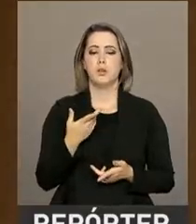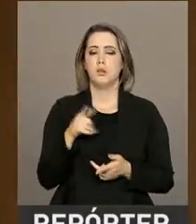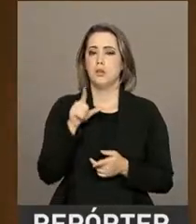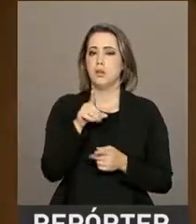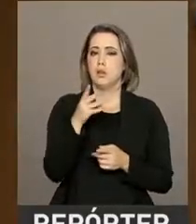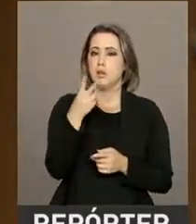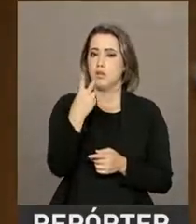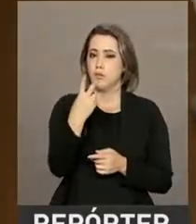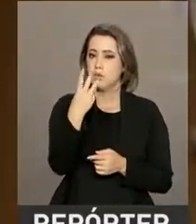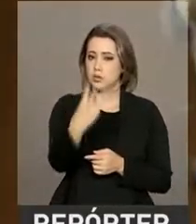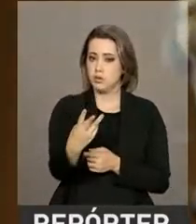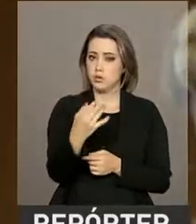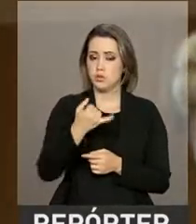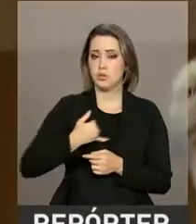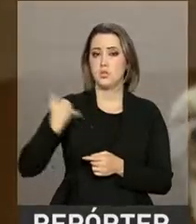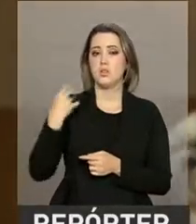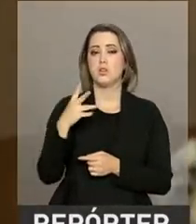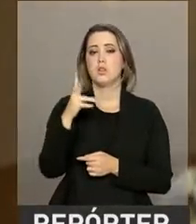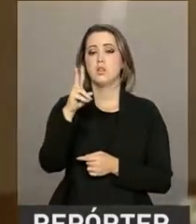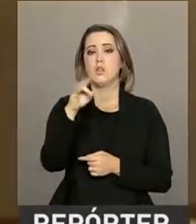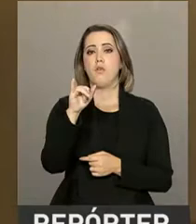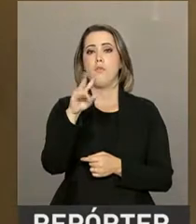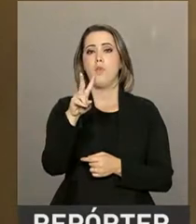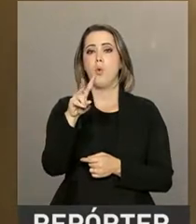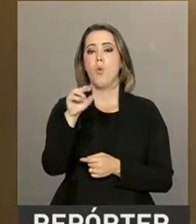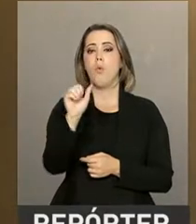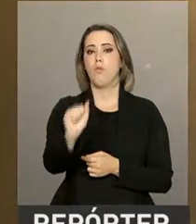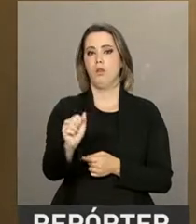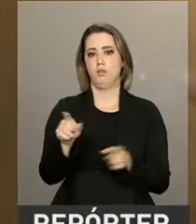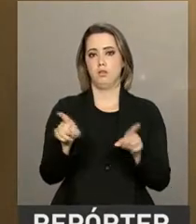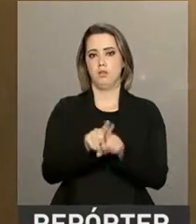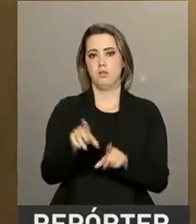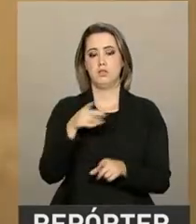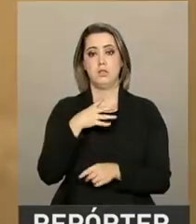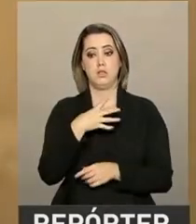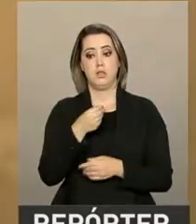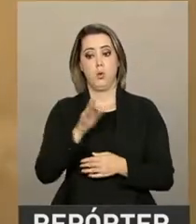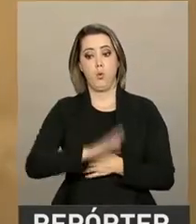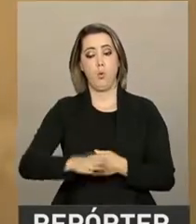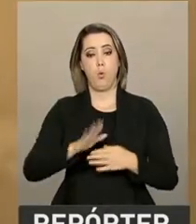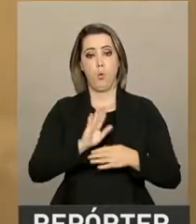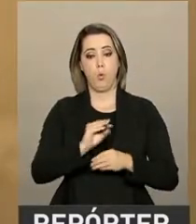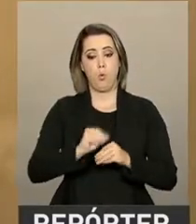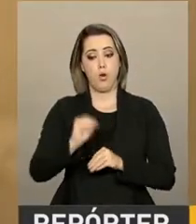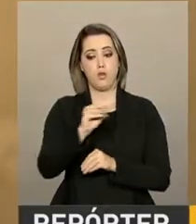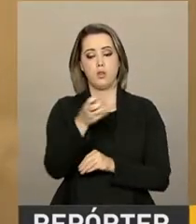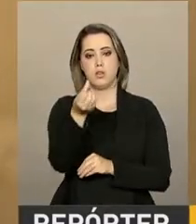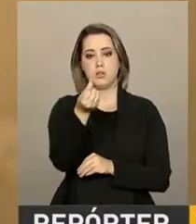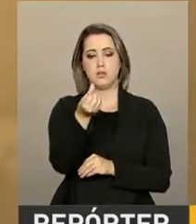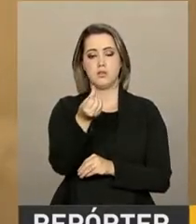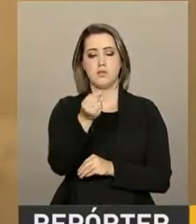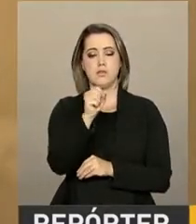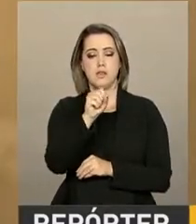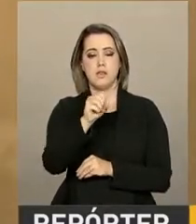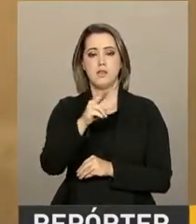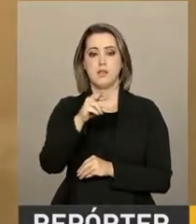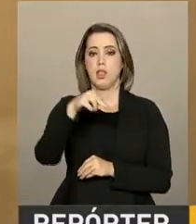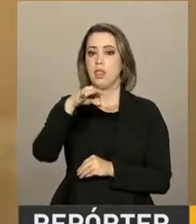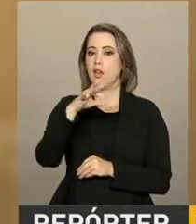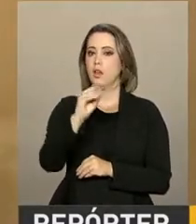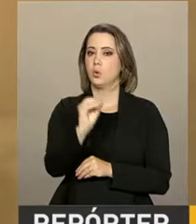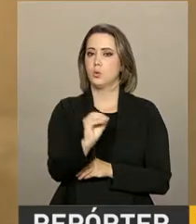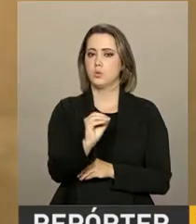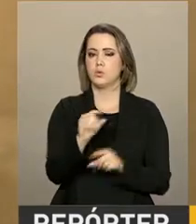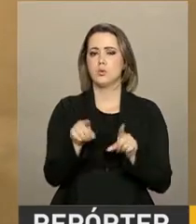23 anos, mãe de 2 filhos, a dona de casa cria 6 netos. Eu acho que eu ainda não estou acreditando ainda. Para